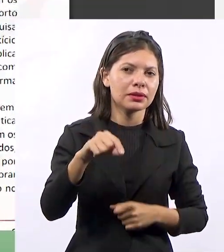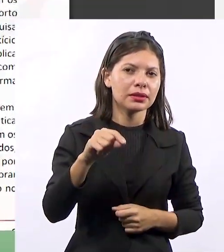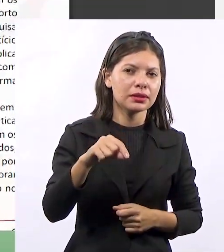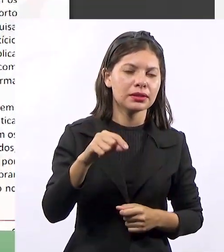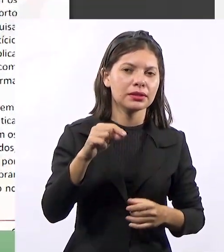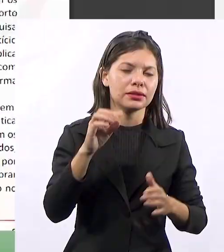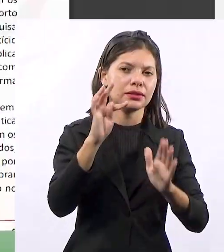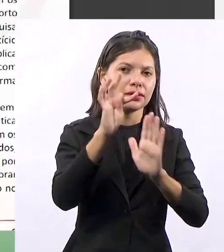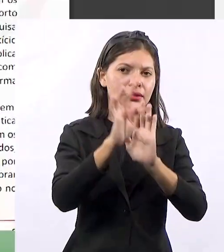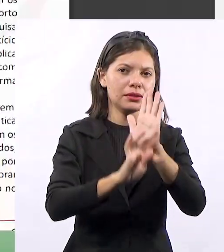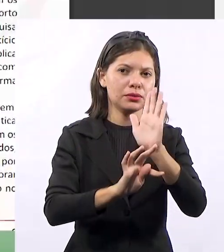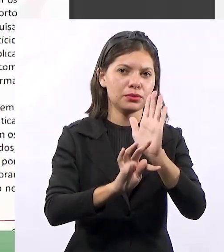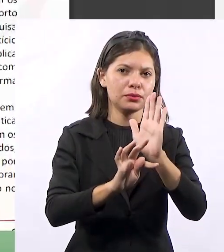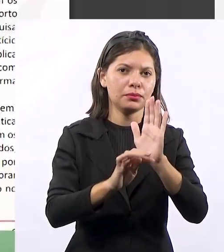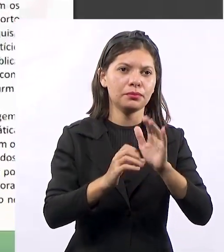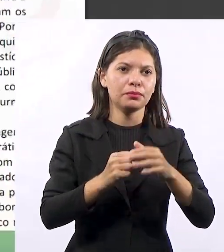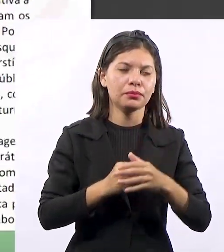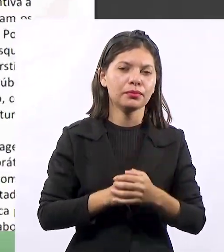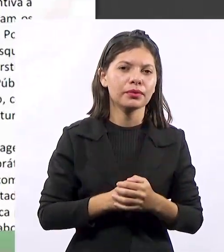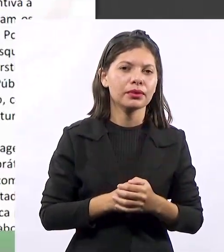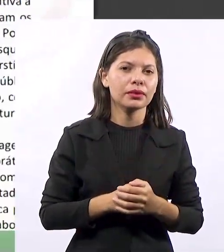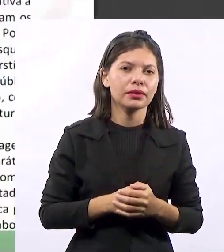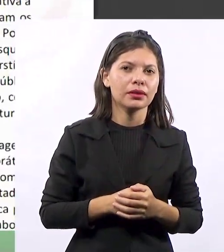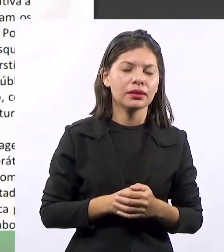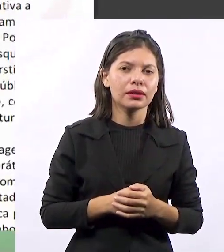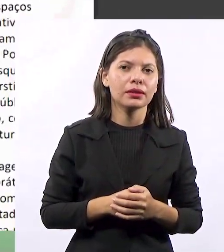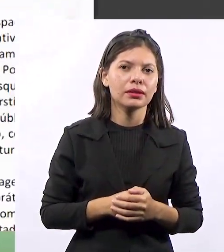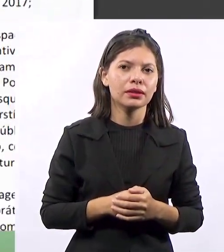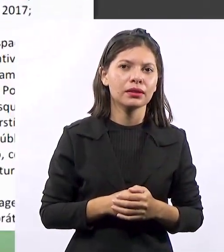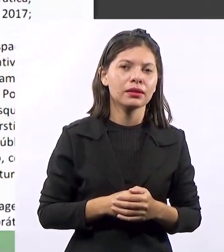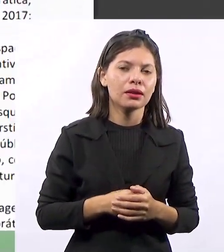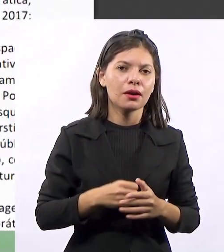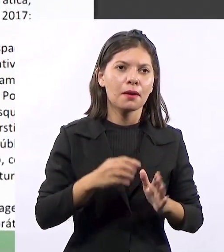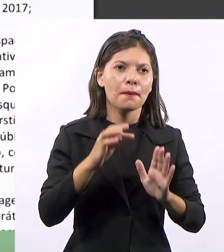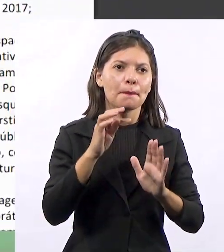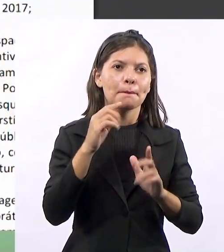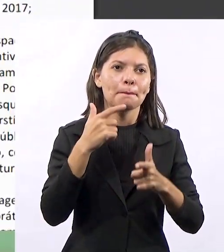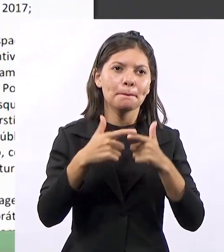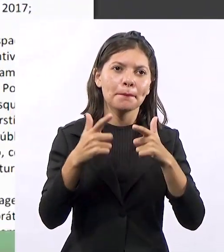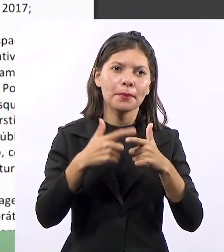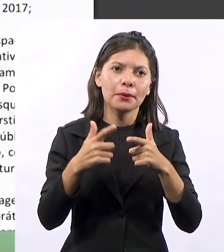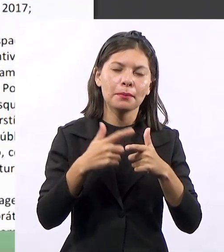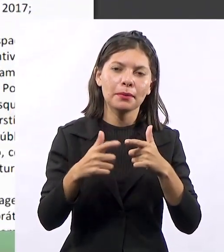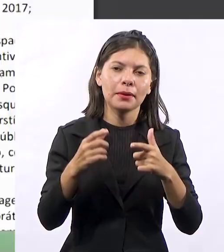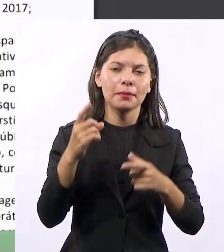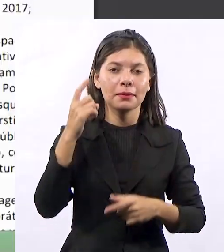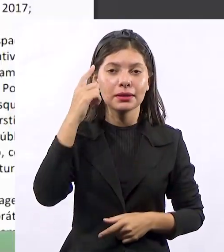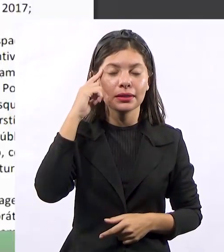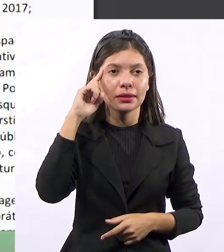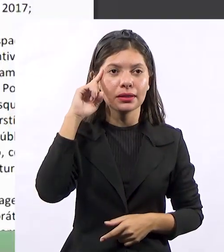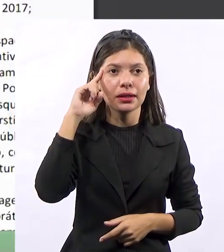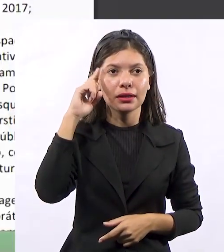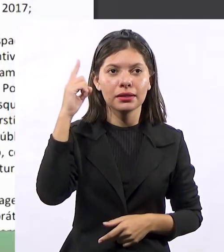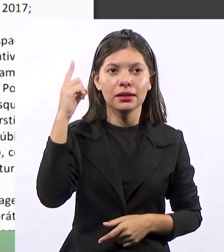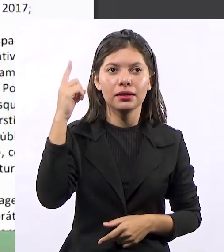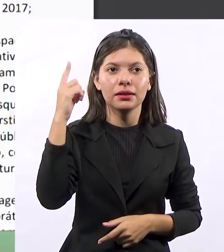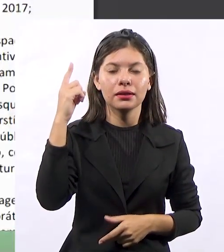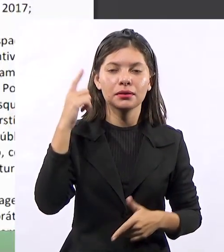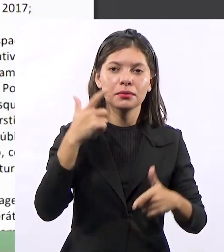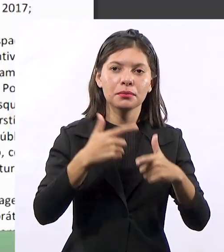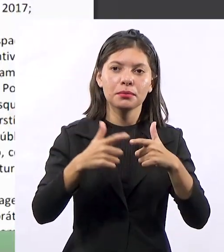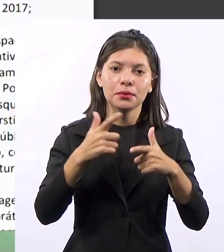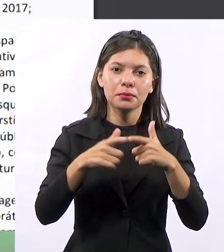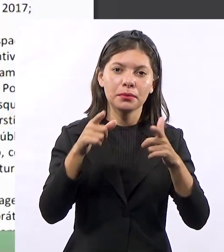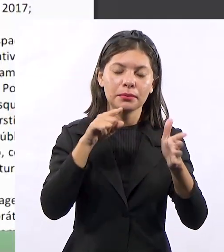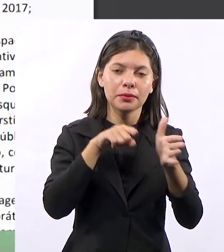que é o problema desse texto? Então, tentem encontrar o problema a partir da ideia